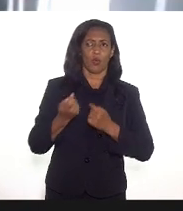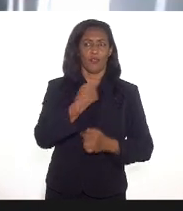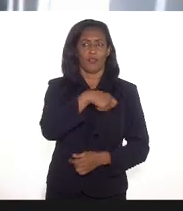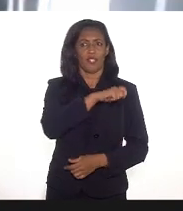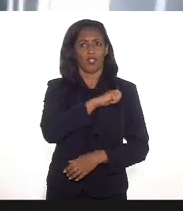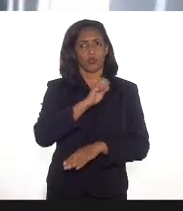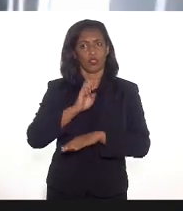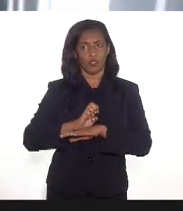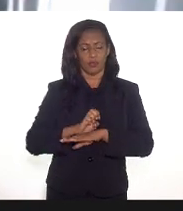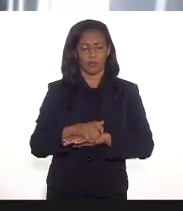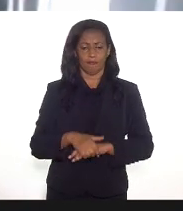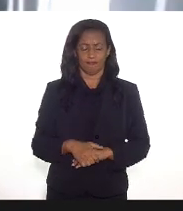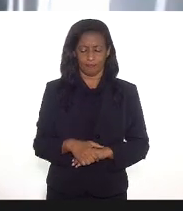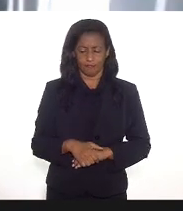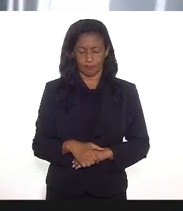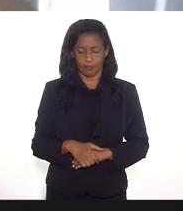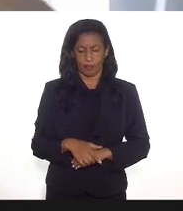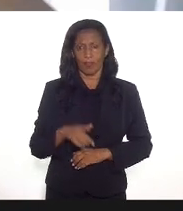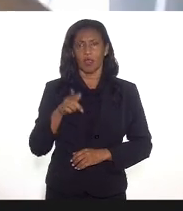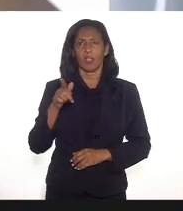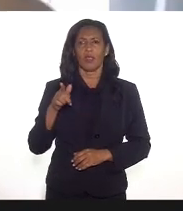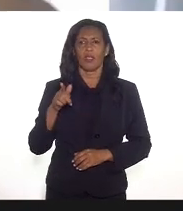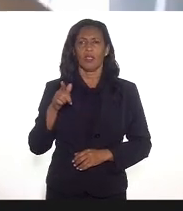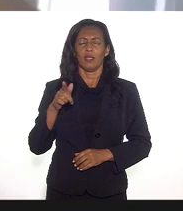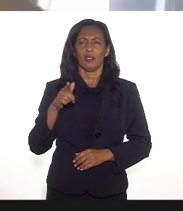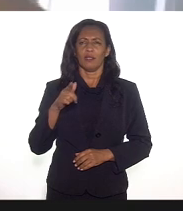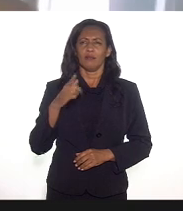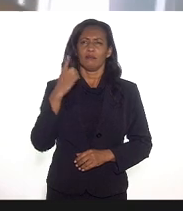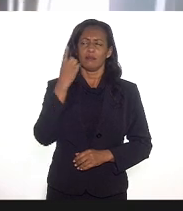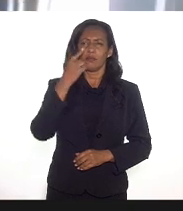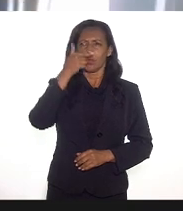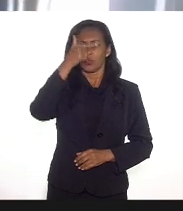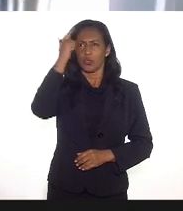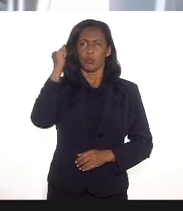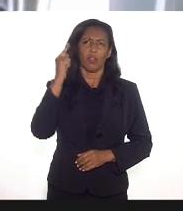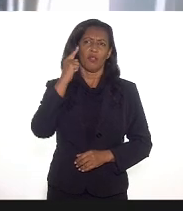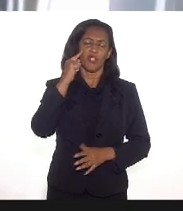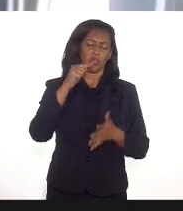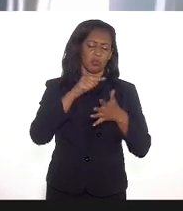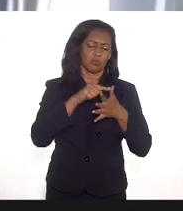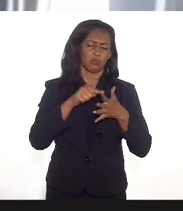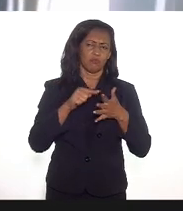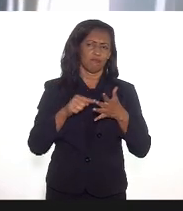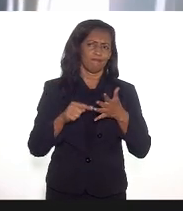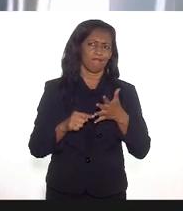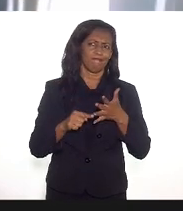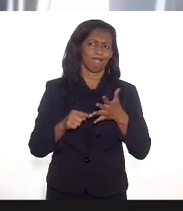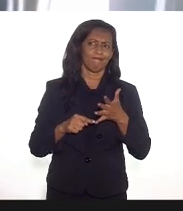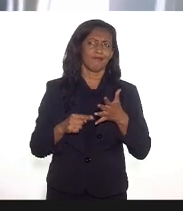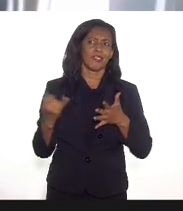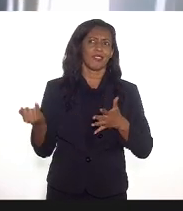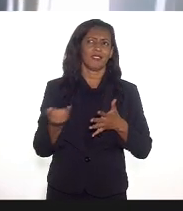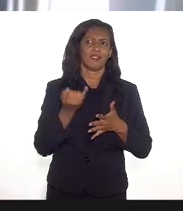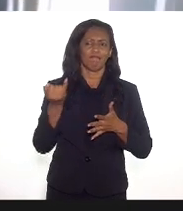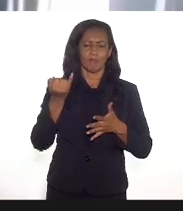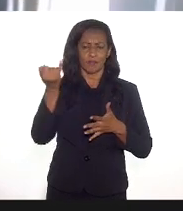do Estado. E Vossa Excelência, deputado Luiz Paulo, fez agora algumas observações que parecem úteis